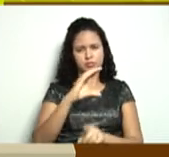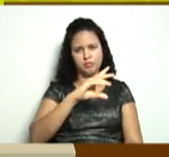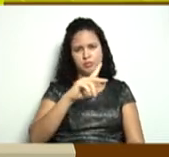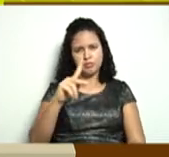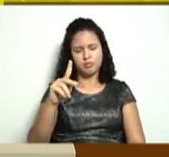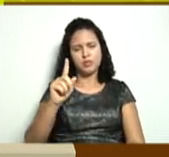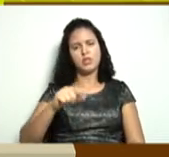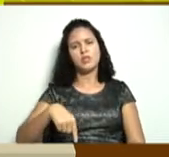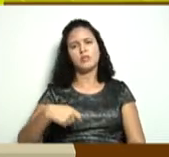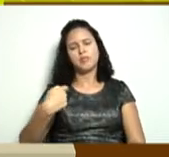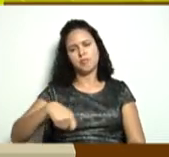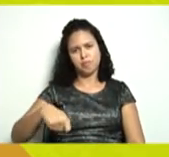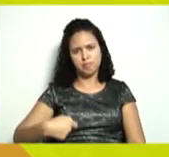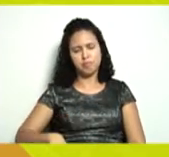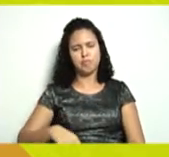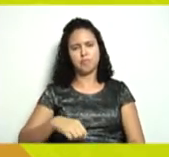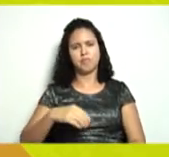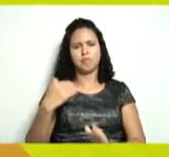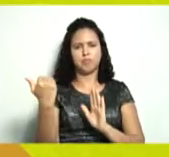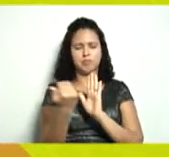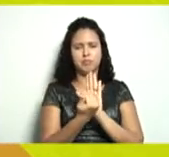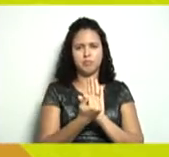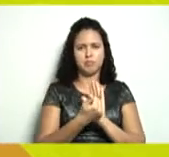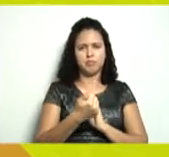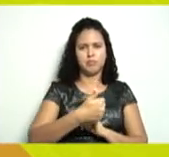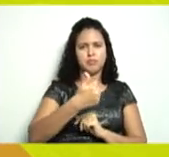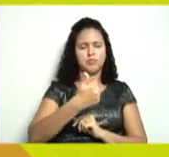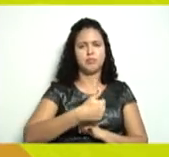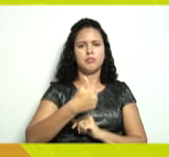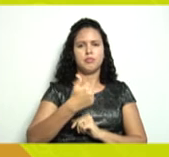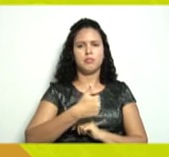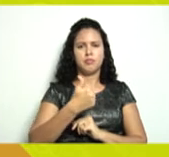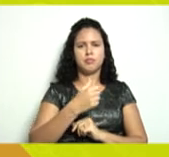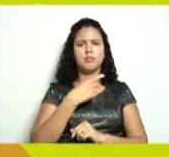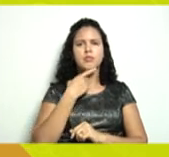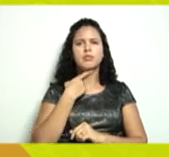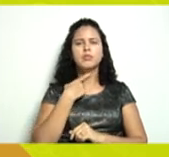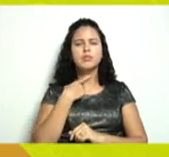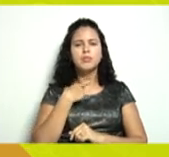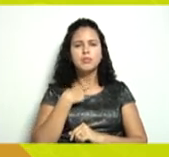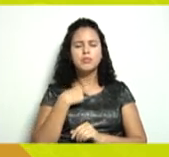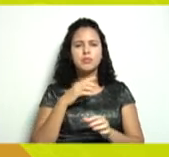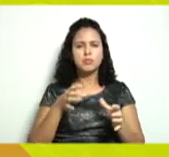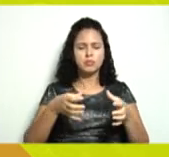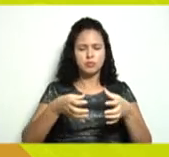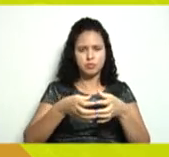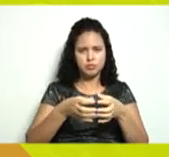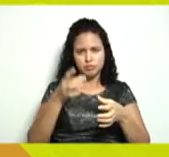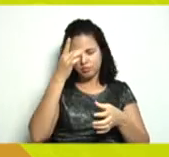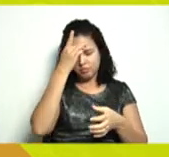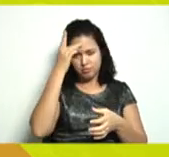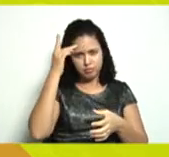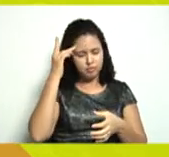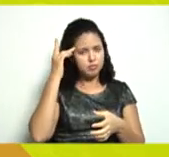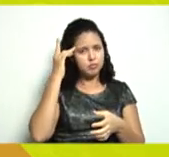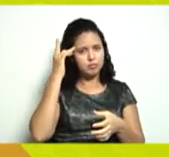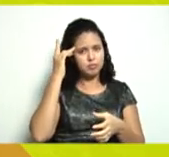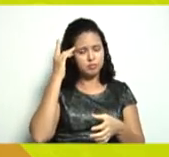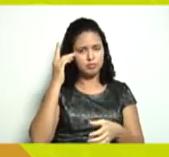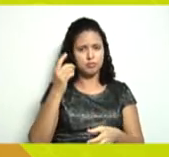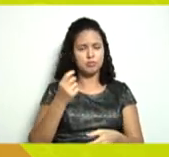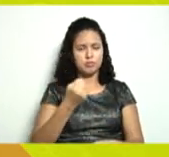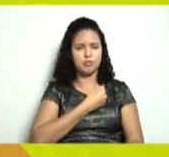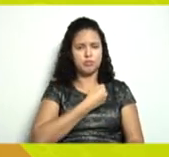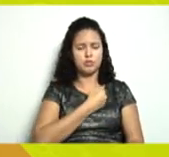há uma condição necessária. Primeiro, a existência de vontade de um grupo de pessoas, que deve ser em